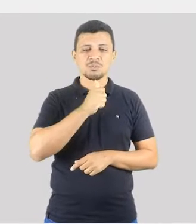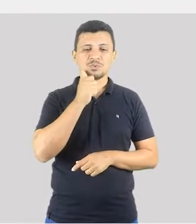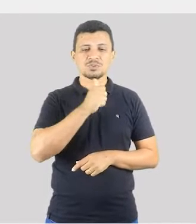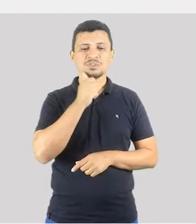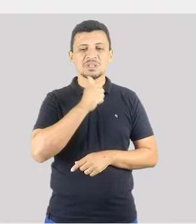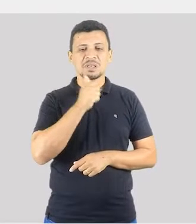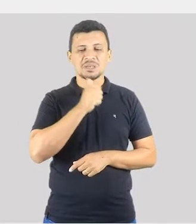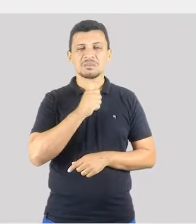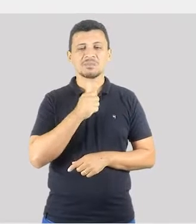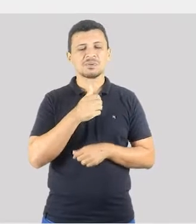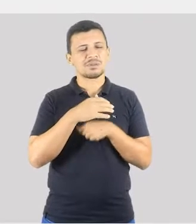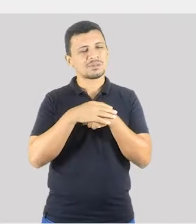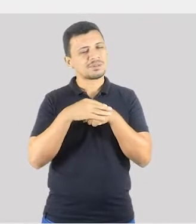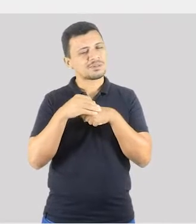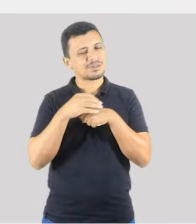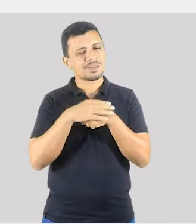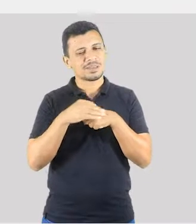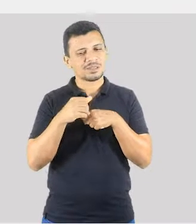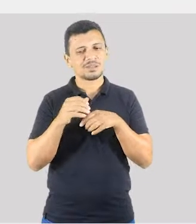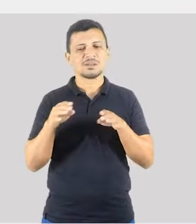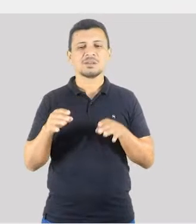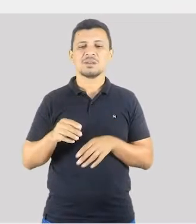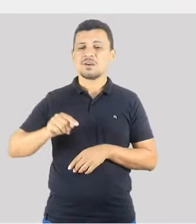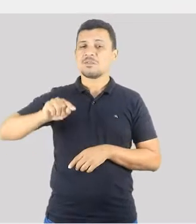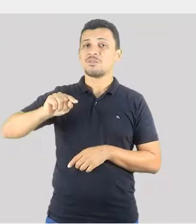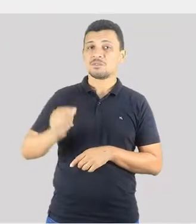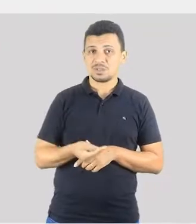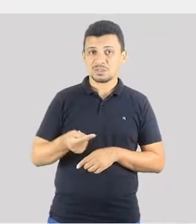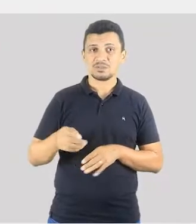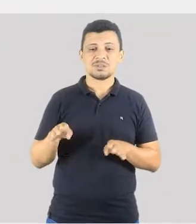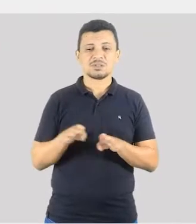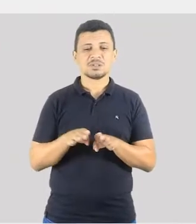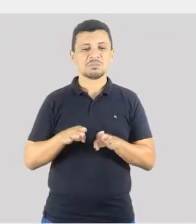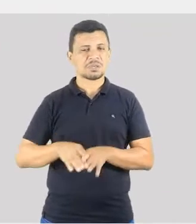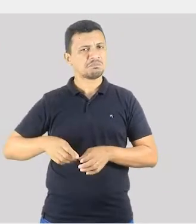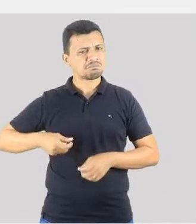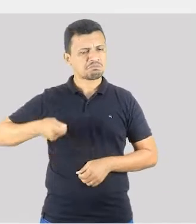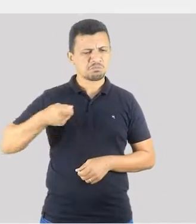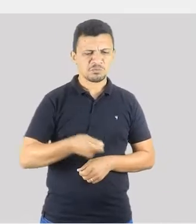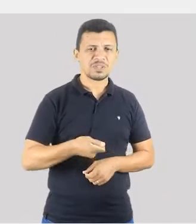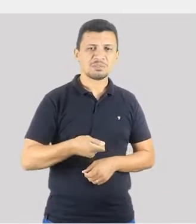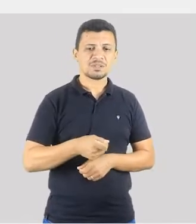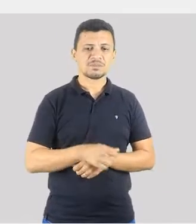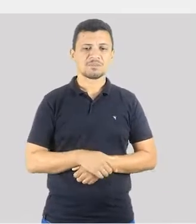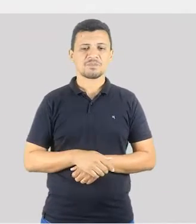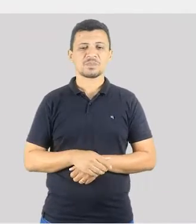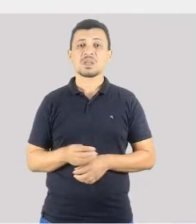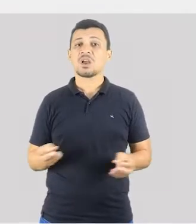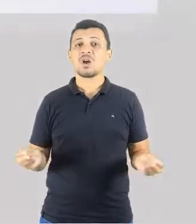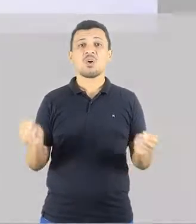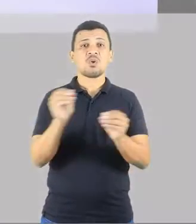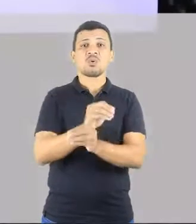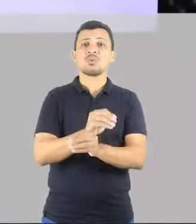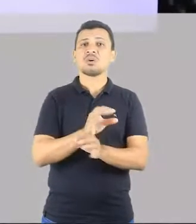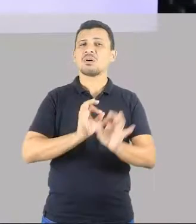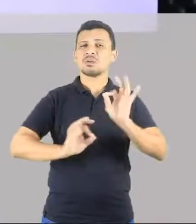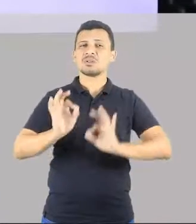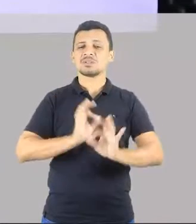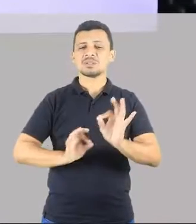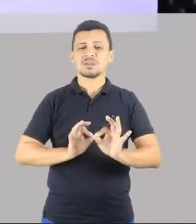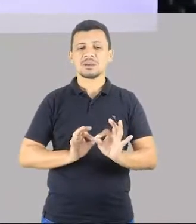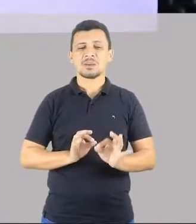terna e, ao mesmo tempo, firme. Na ordem direta seria, Maria José era uma mulher terna e